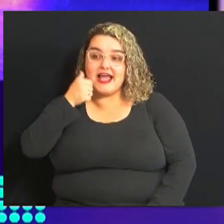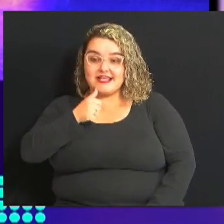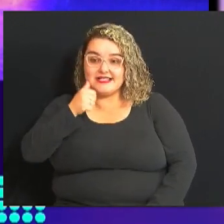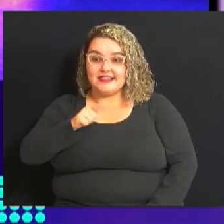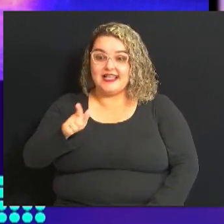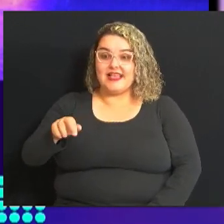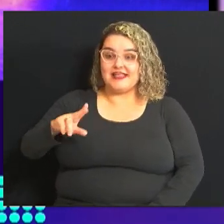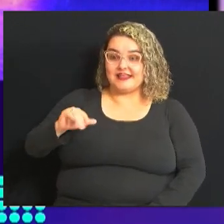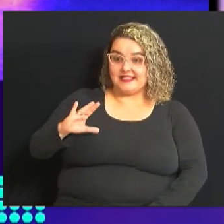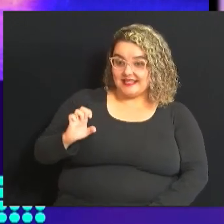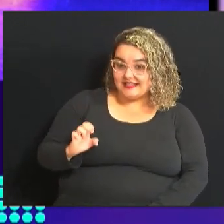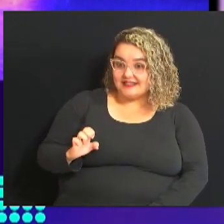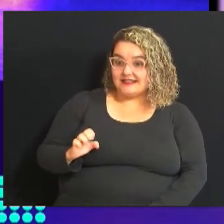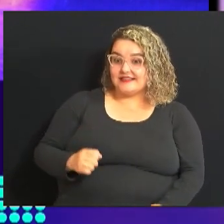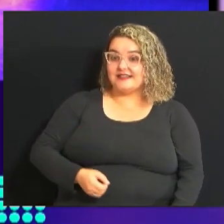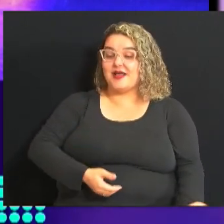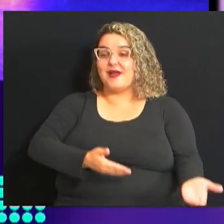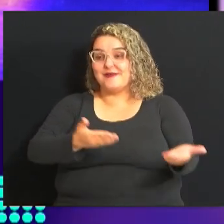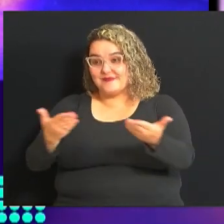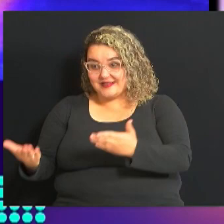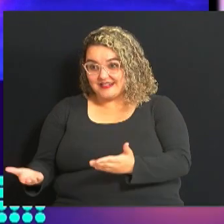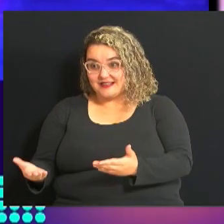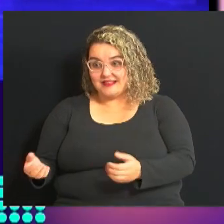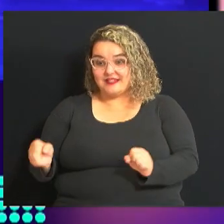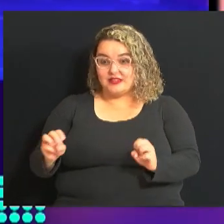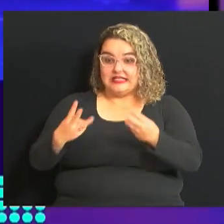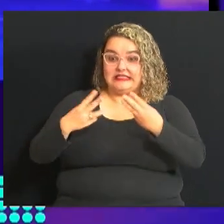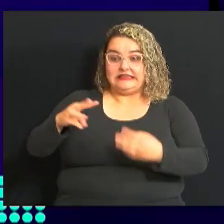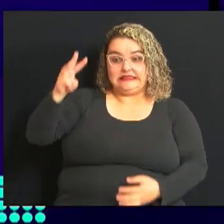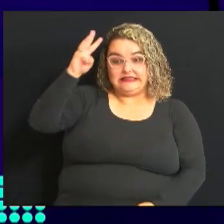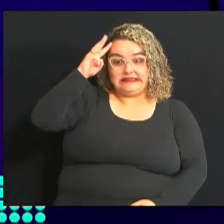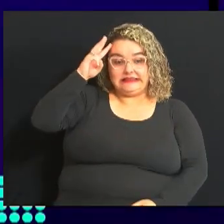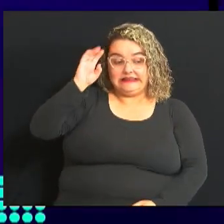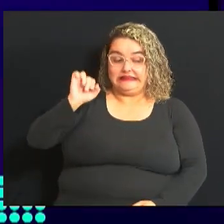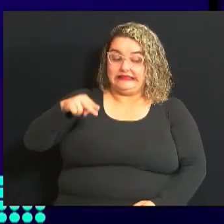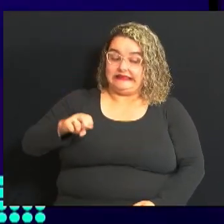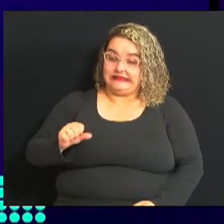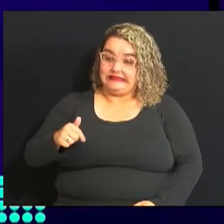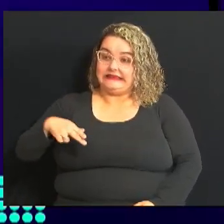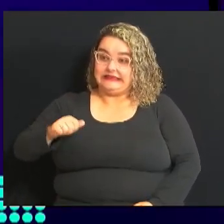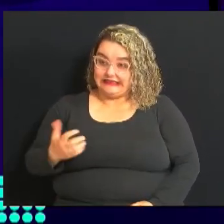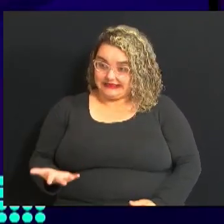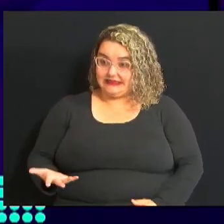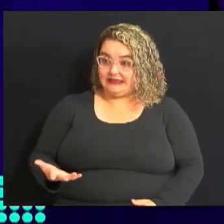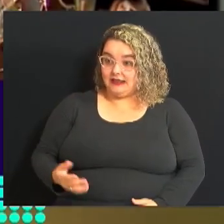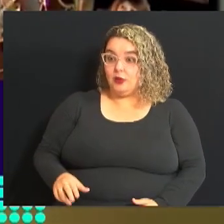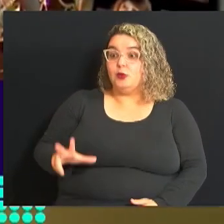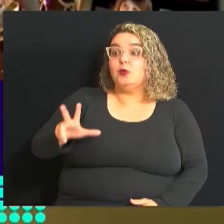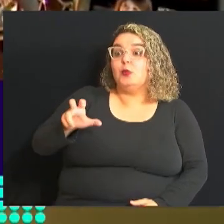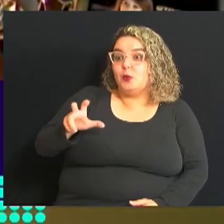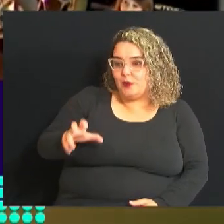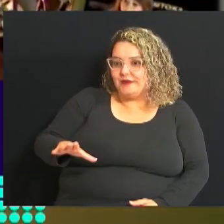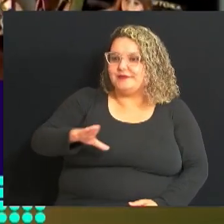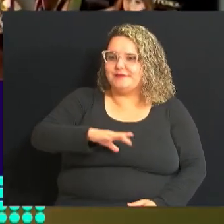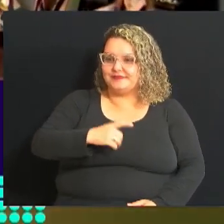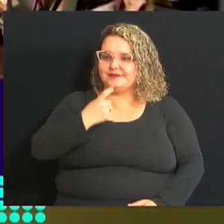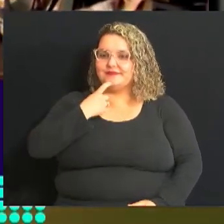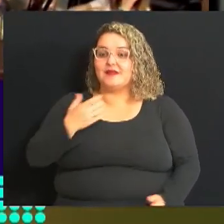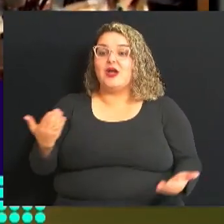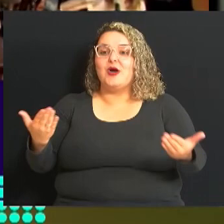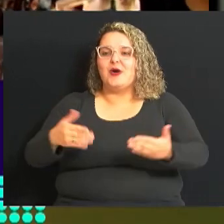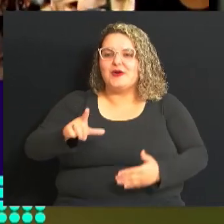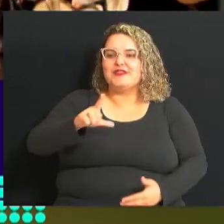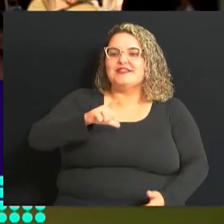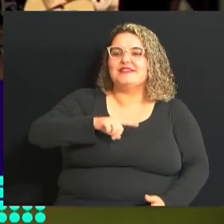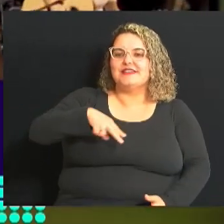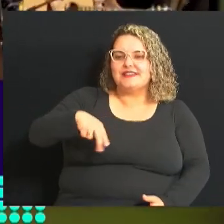Janoucas apresenta o show Terça Insana, Grace em Revista, no Teatro Iguatemi Campinas. Hoje tem a banda